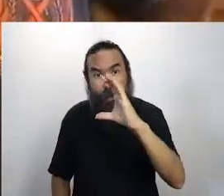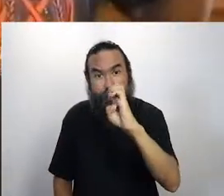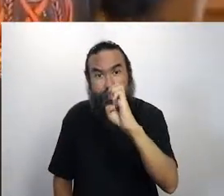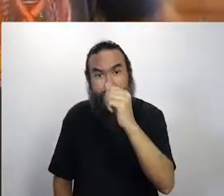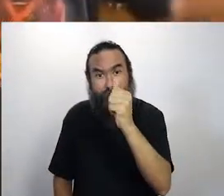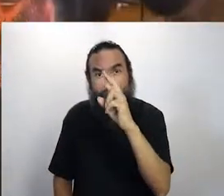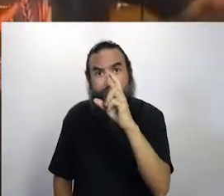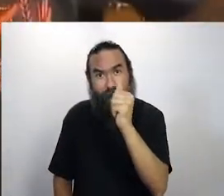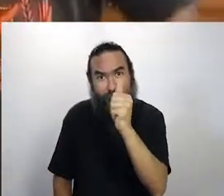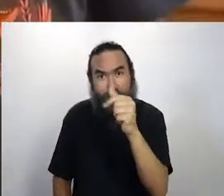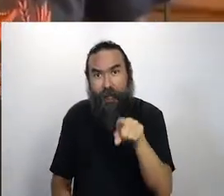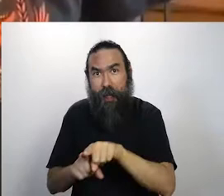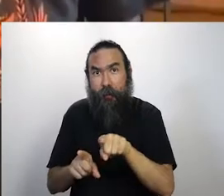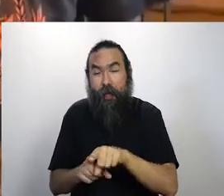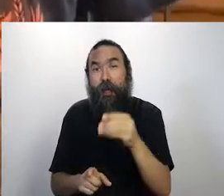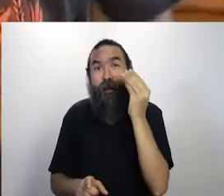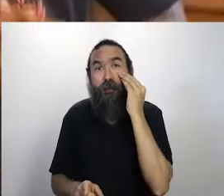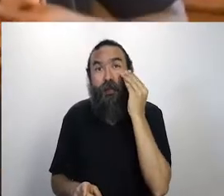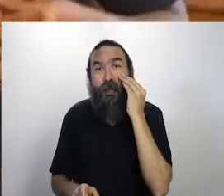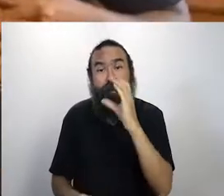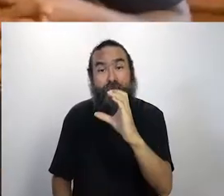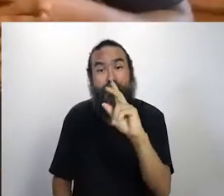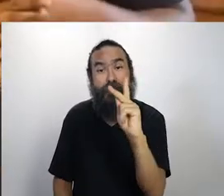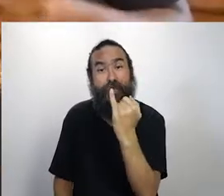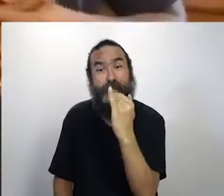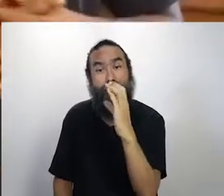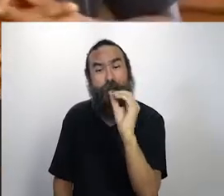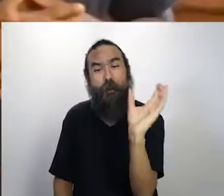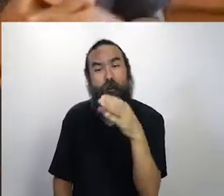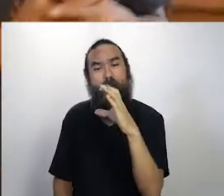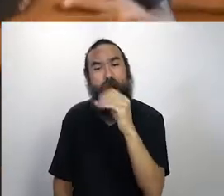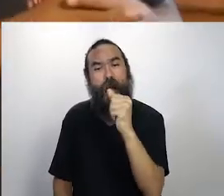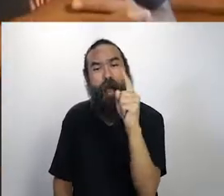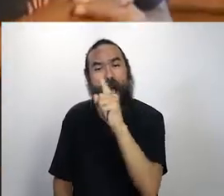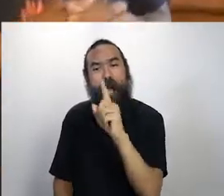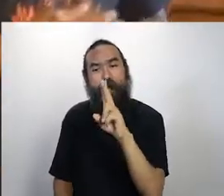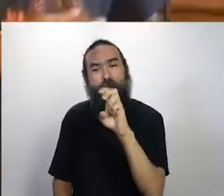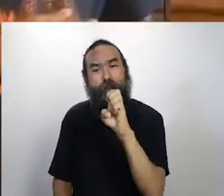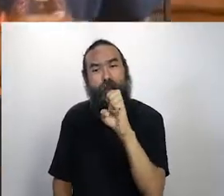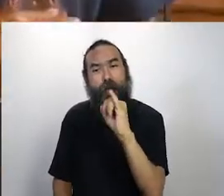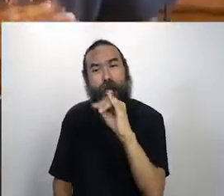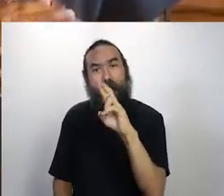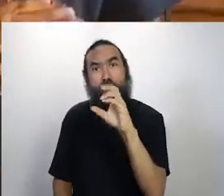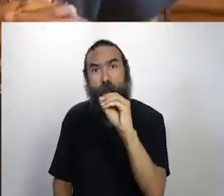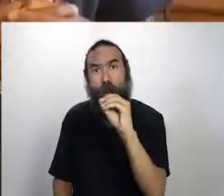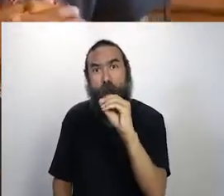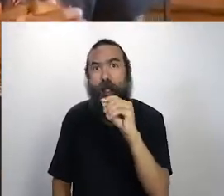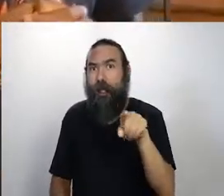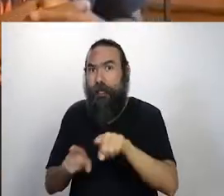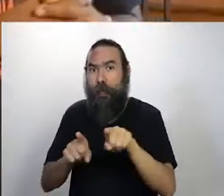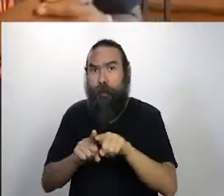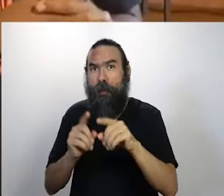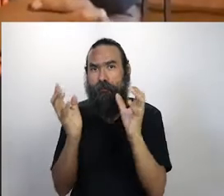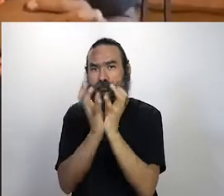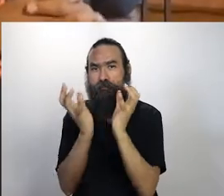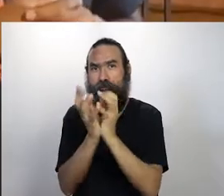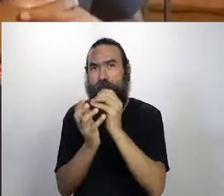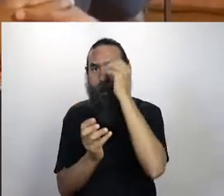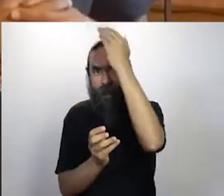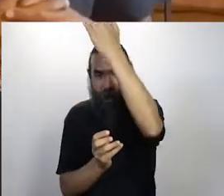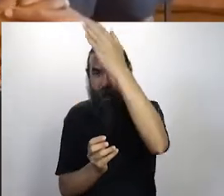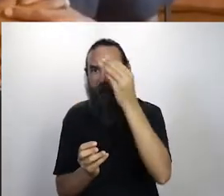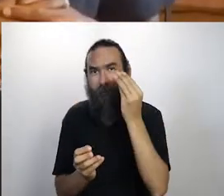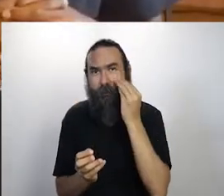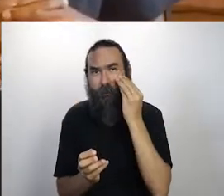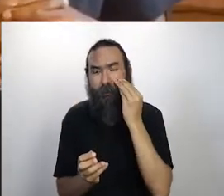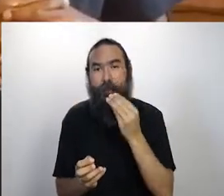mestre, Chico Cazueira. Hein, Nara? Que maravilha, hein? Isso mesmo. E pro mestre Chico Cazueira e toda a turma de lá do Iguape, a gente manda um